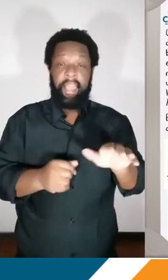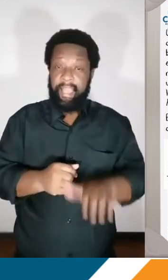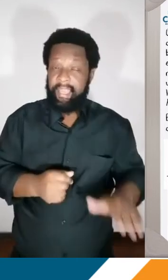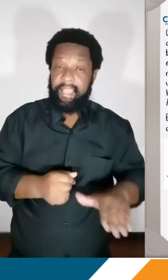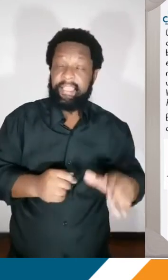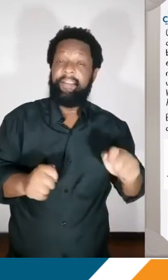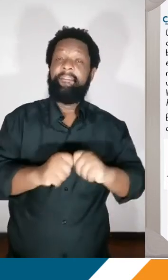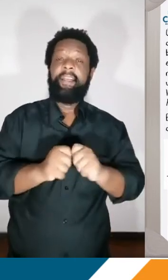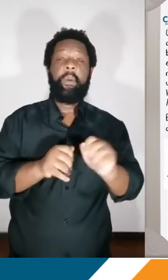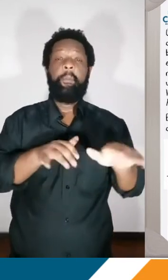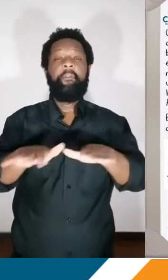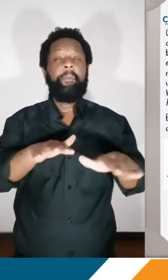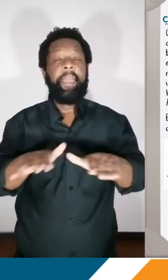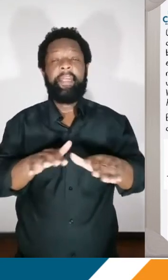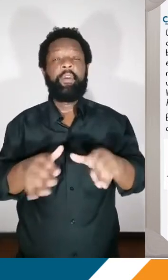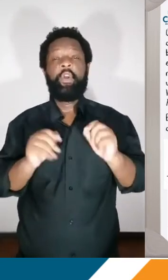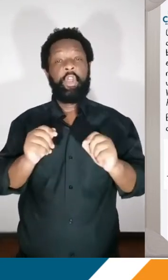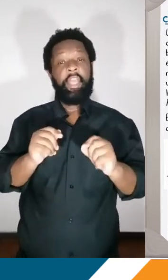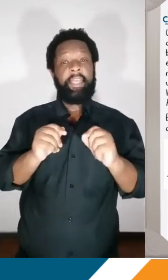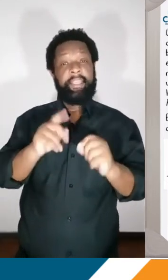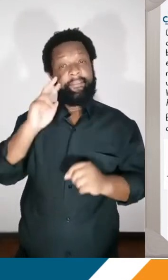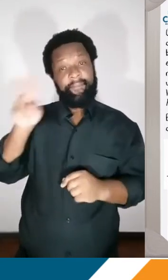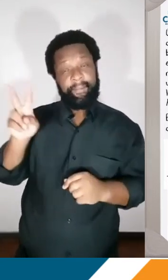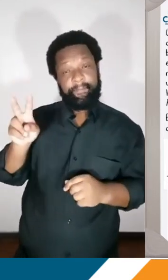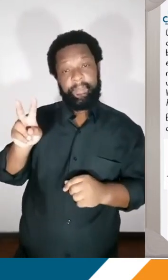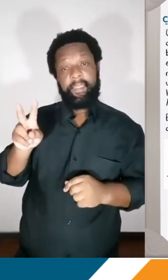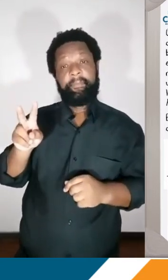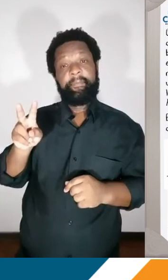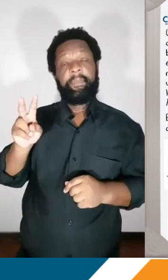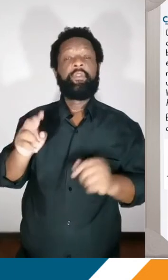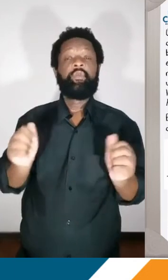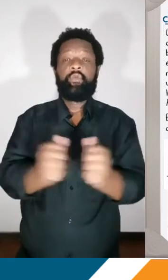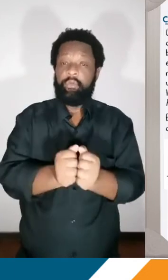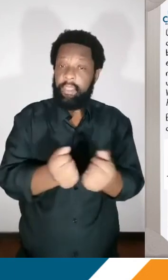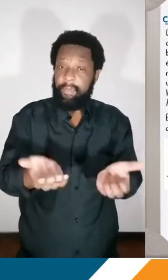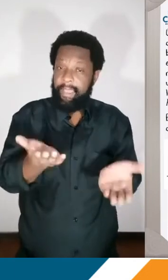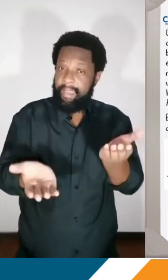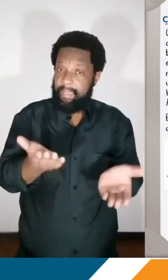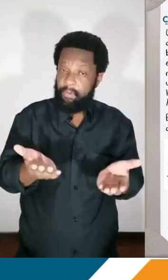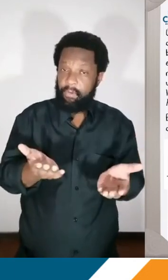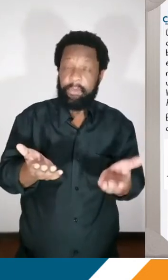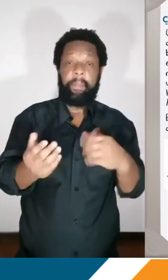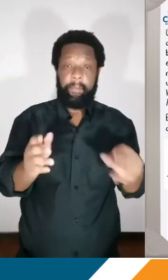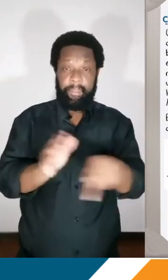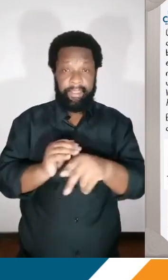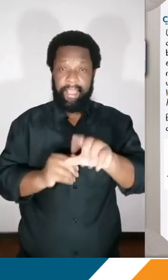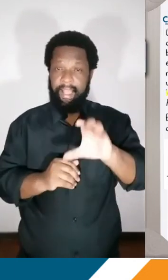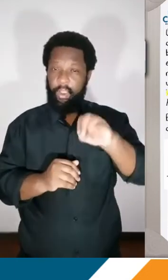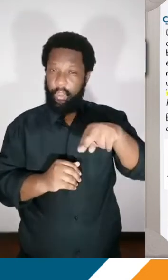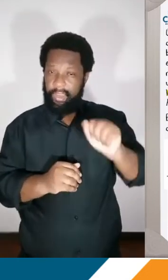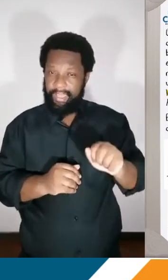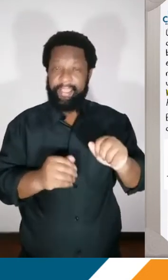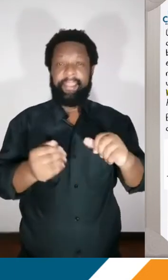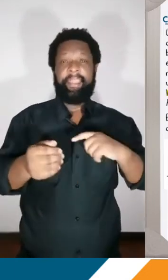criança realiza um movimento periódico vertical em torno da posição de equilíbrio da lona, que é